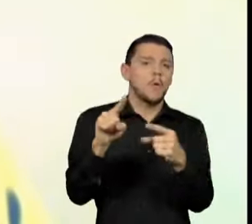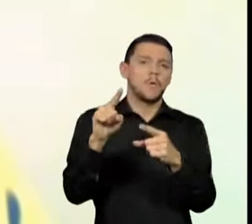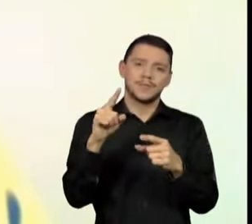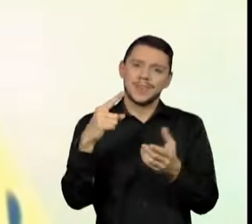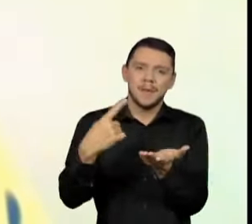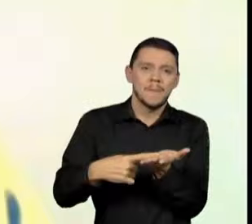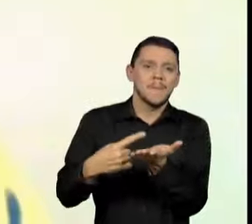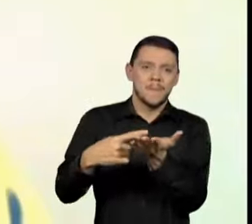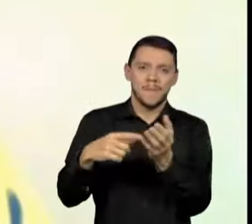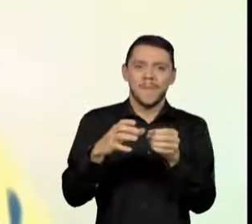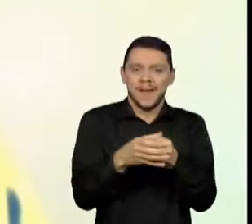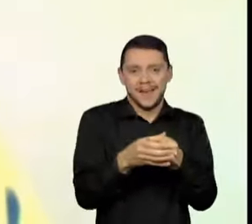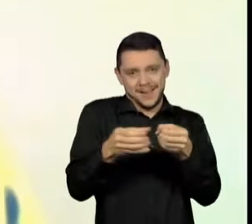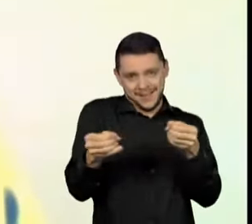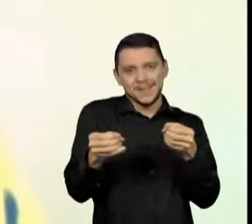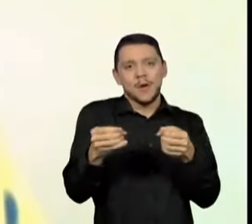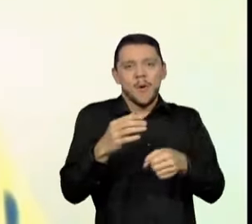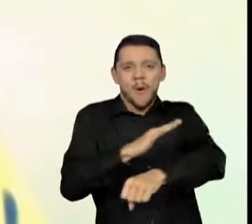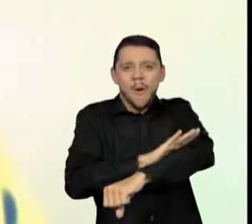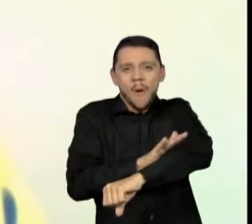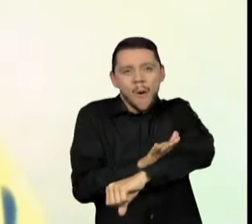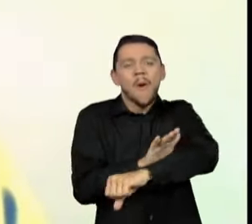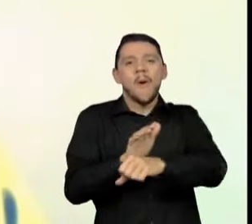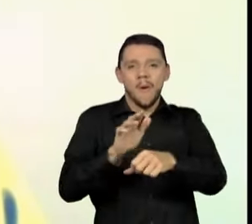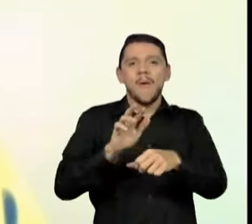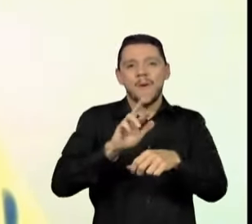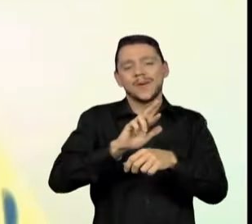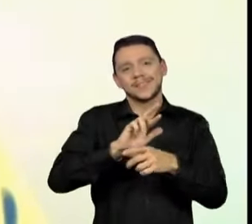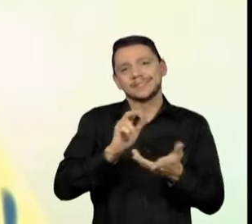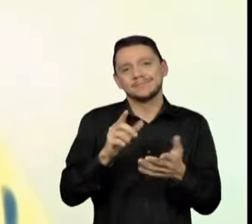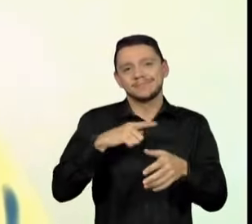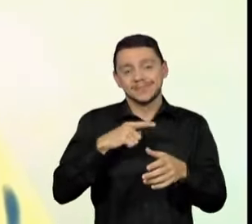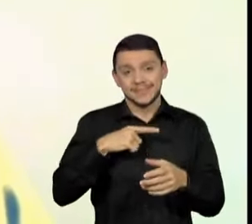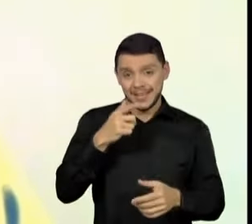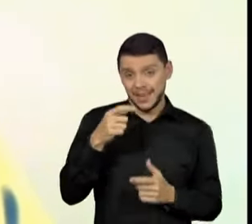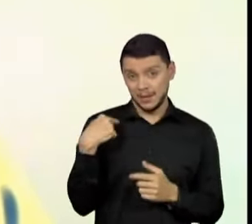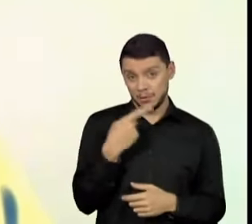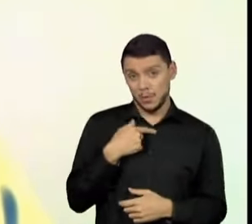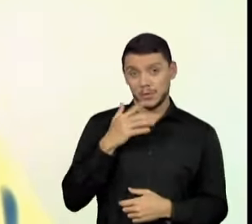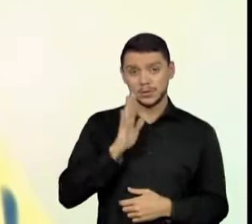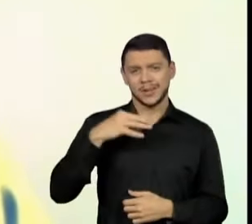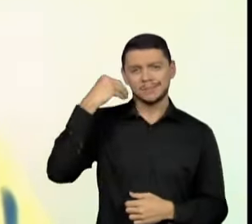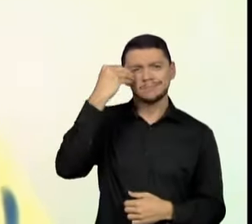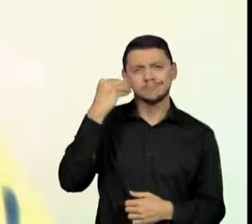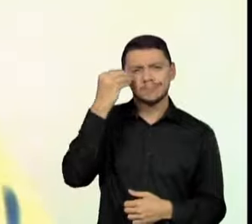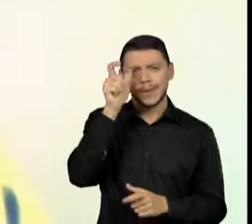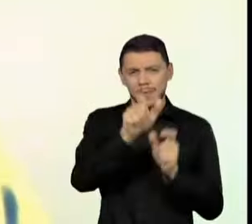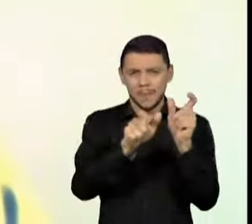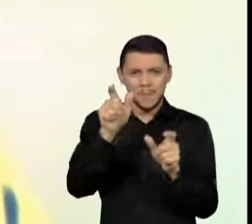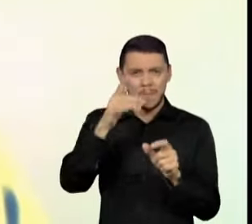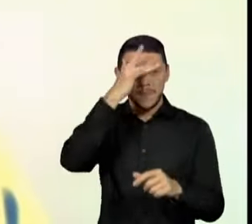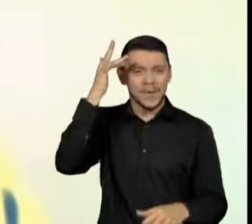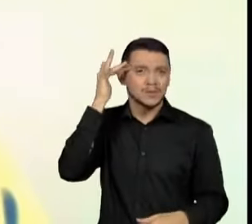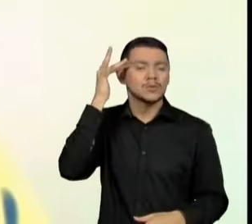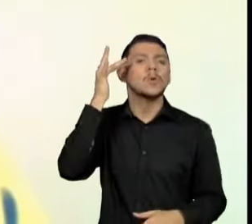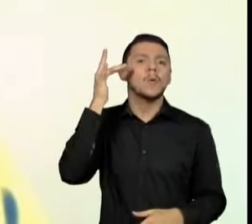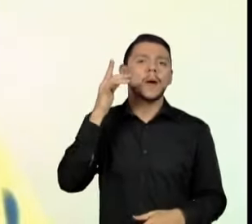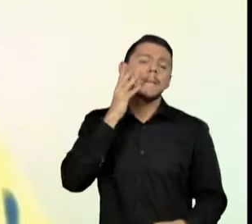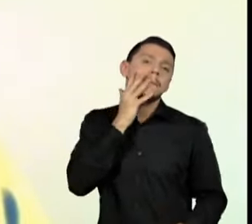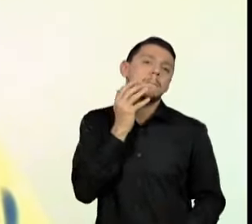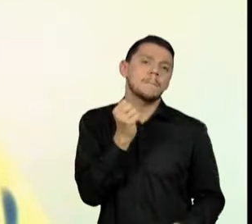tido contatos, né? Nós temos experiência com pessoas brancas que são realmente